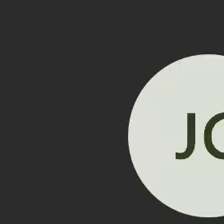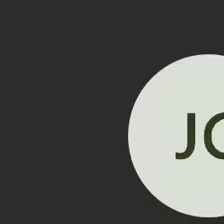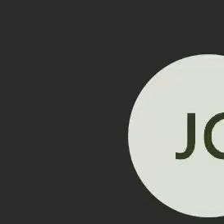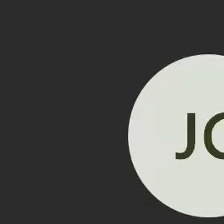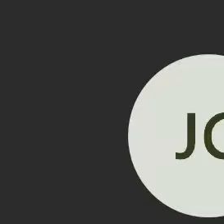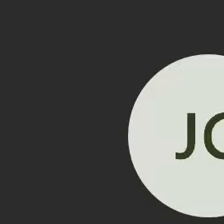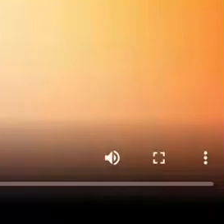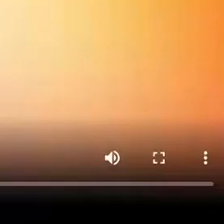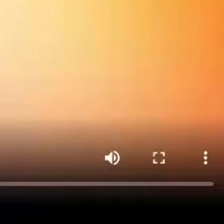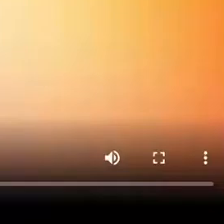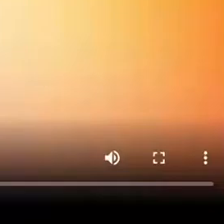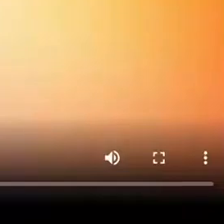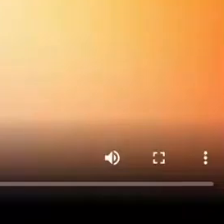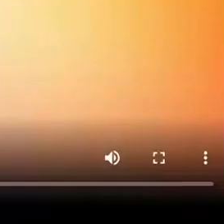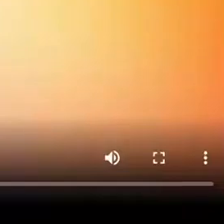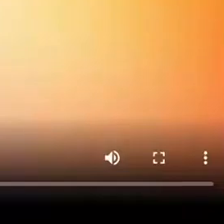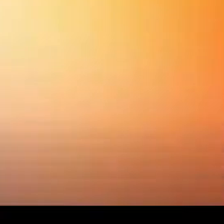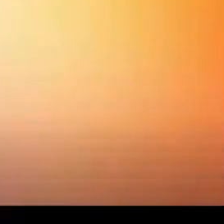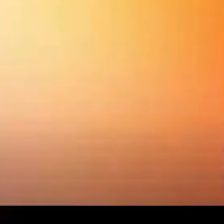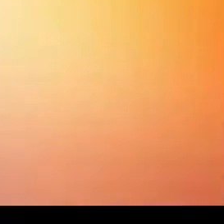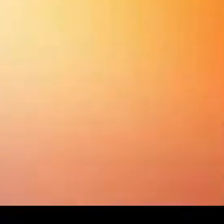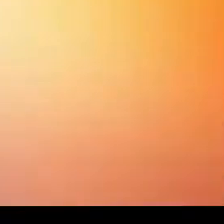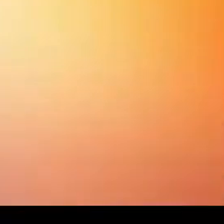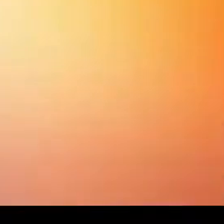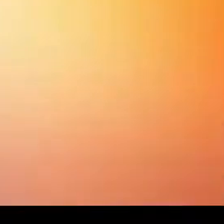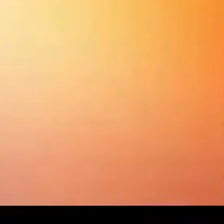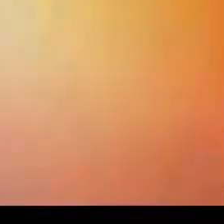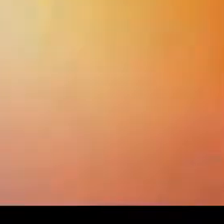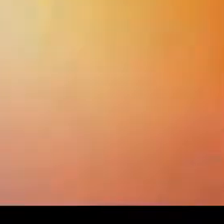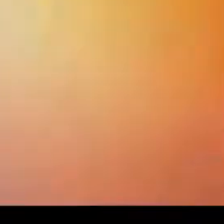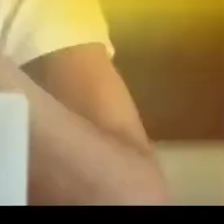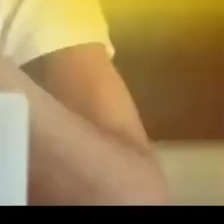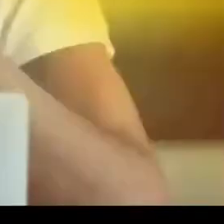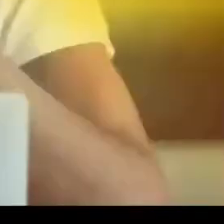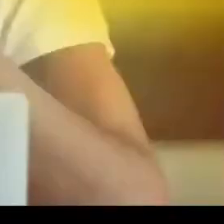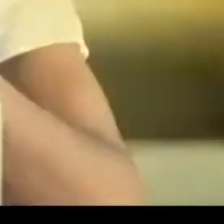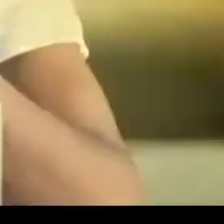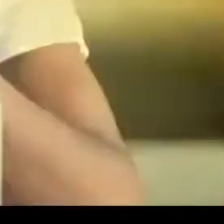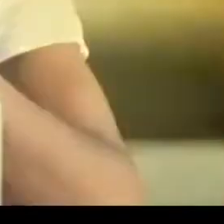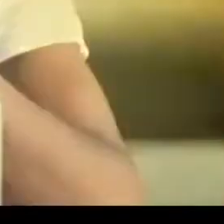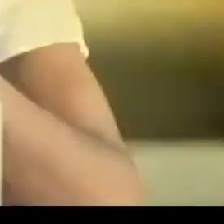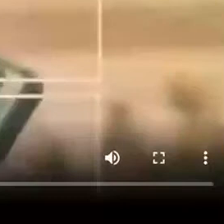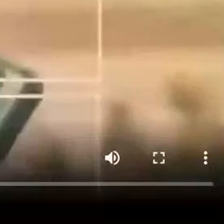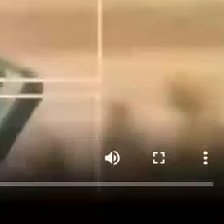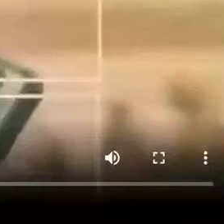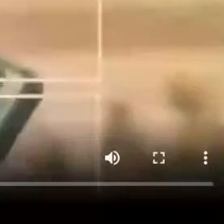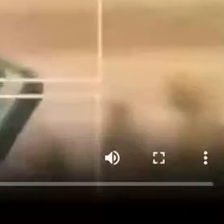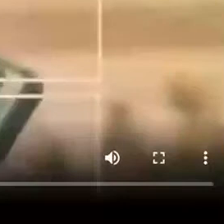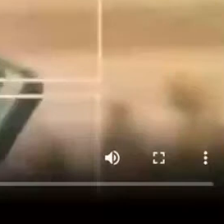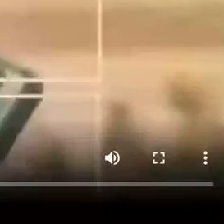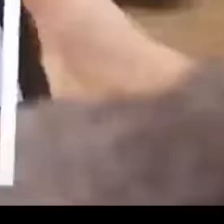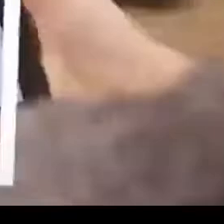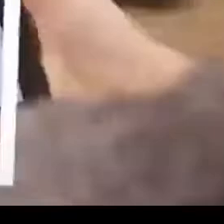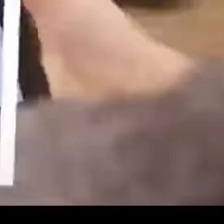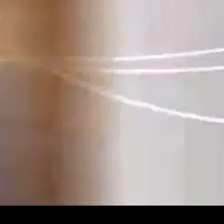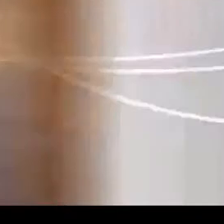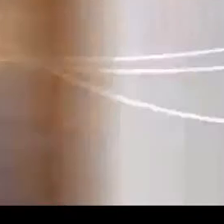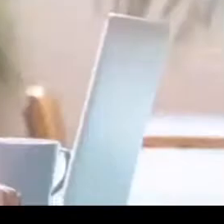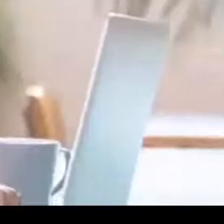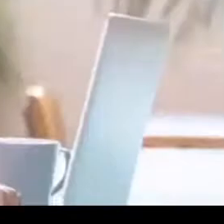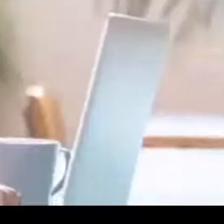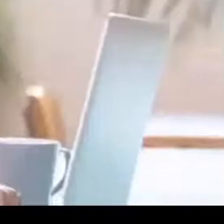É para ligar a câmera, ô Lara? Não, eu vou compartilhar o vídeo aqui. Tá, joia.